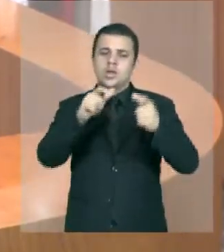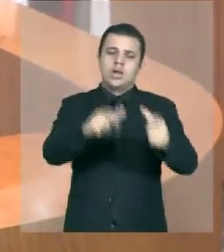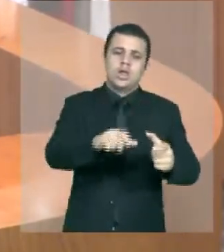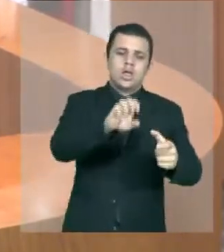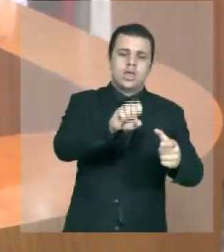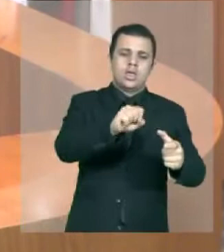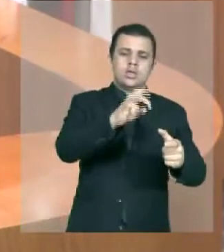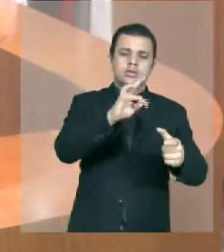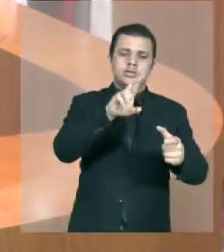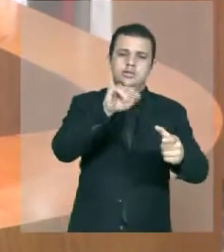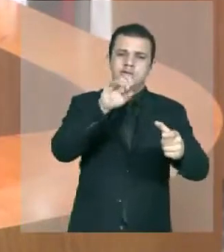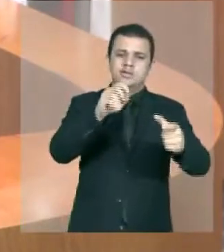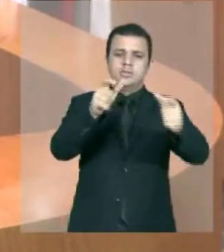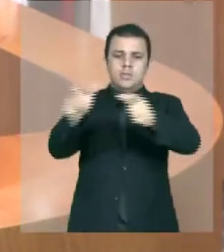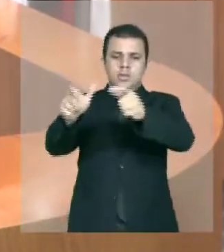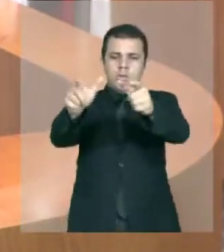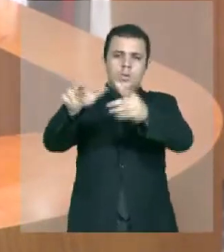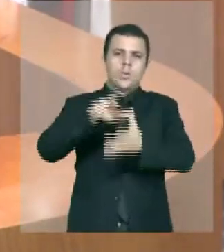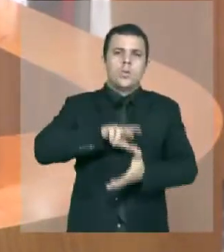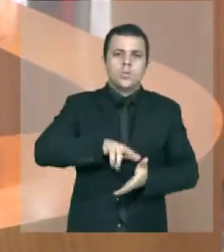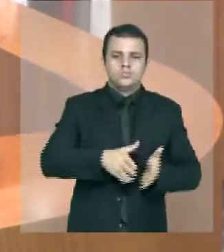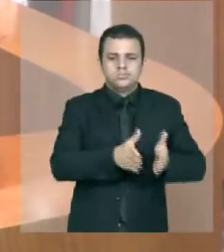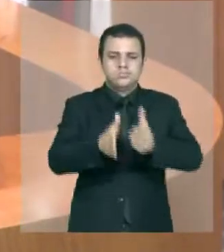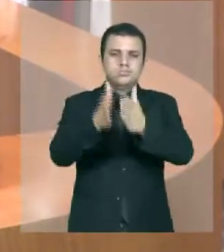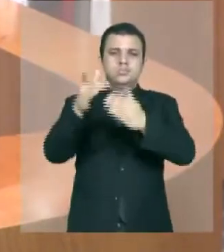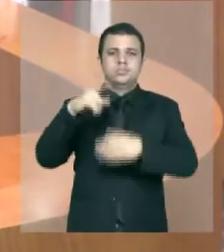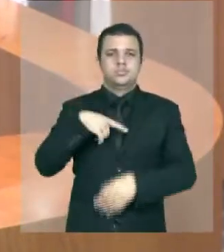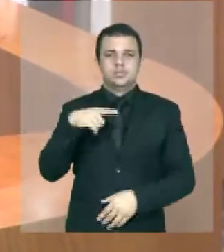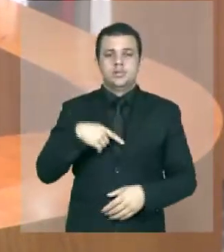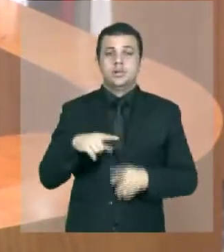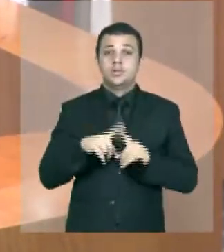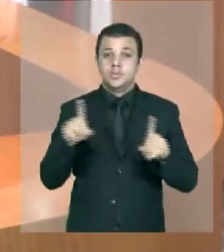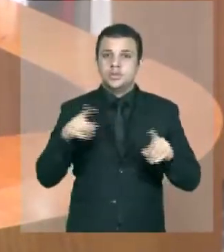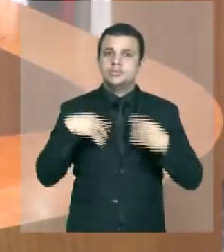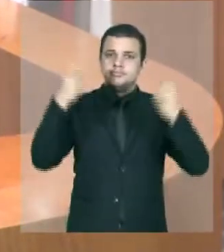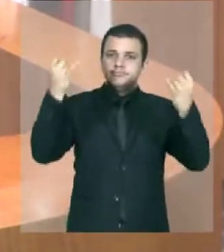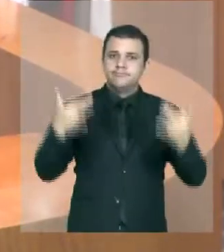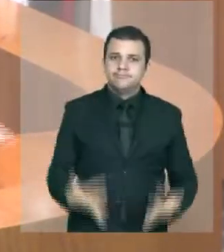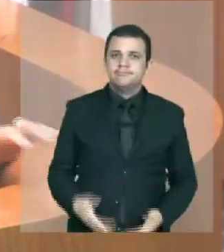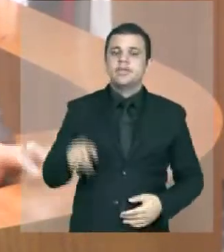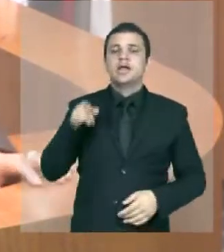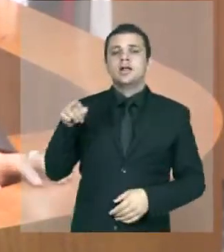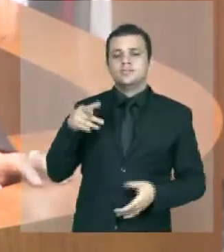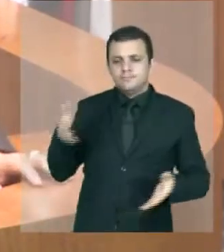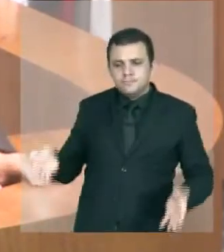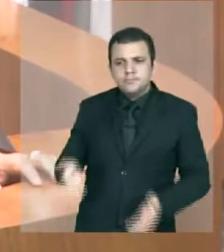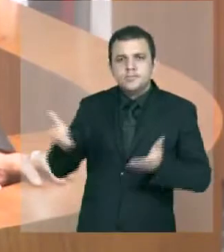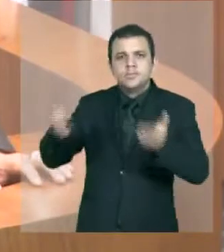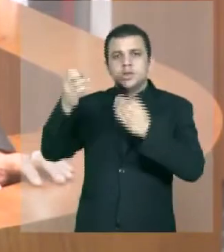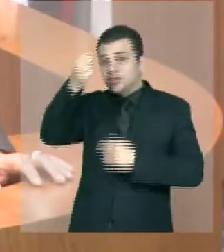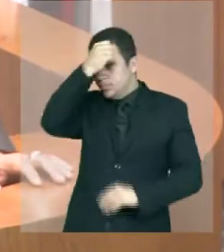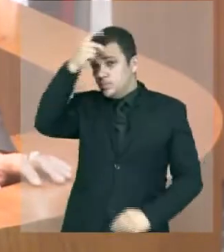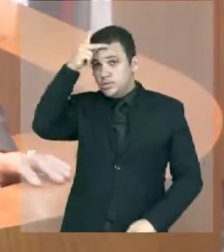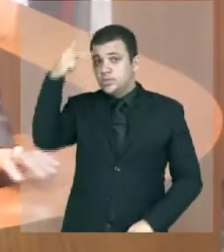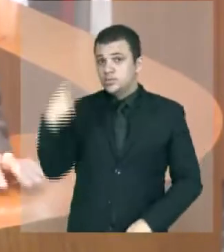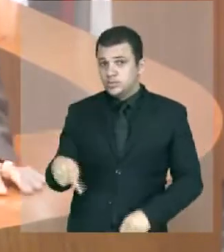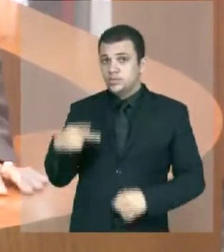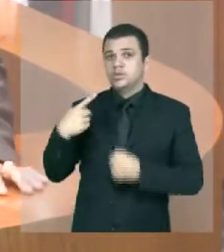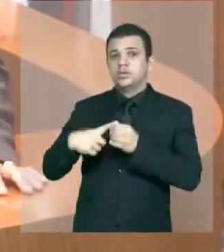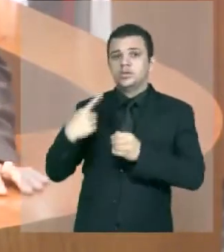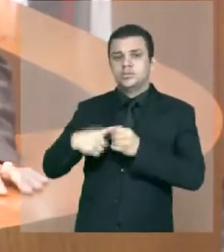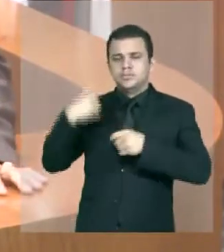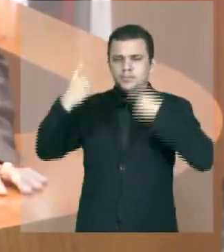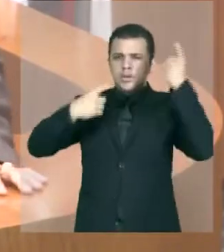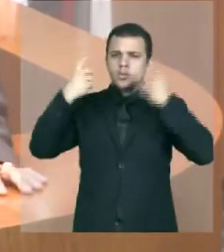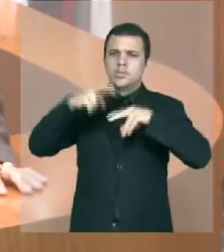porque faço aqui o destaque, pela promoção que a Prefeitura Municipal, preocupada com o assoreamento do rio,